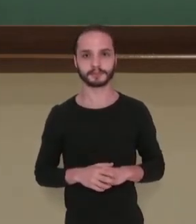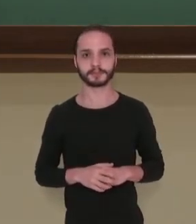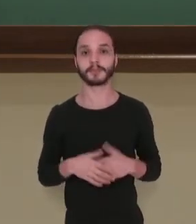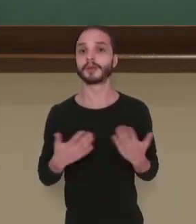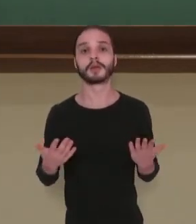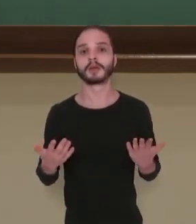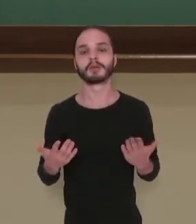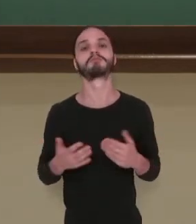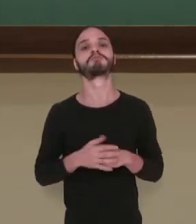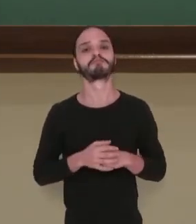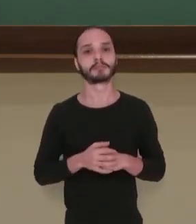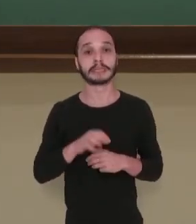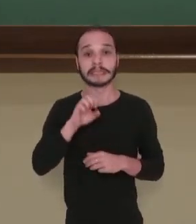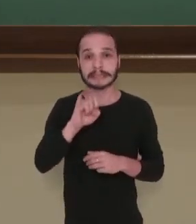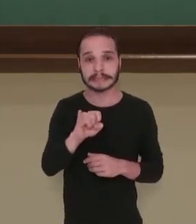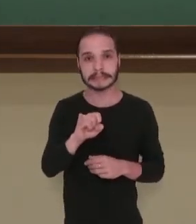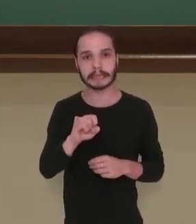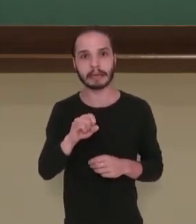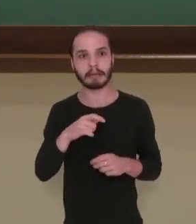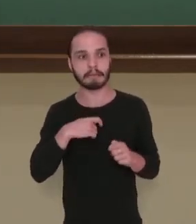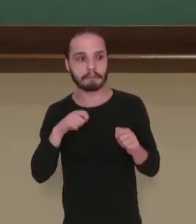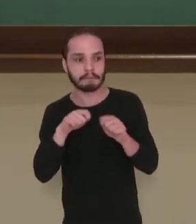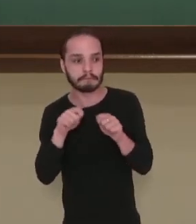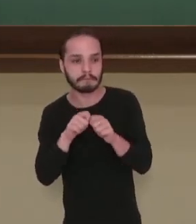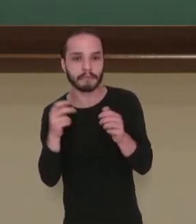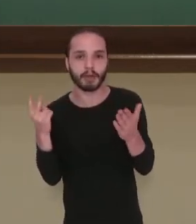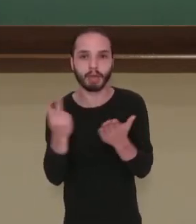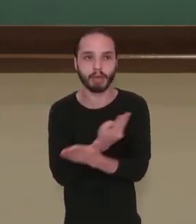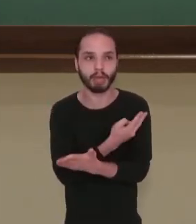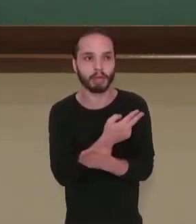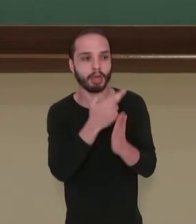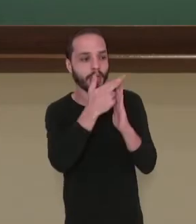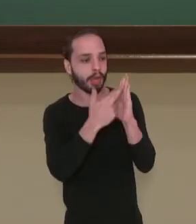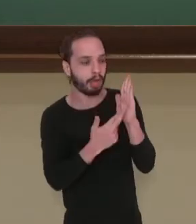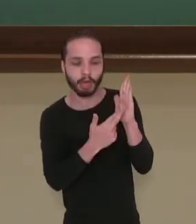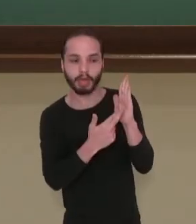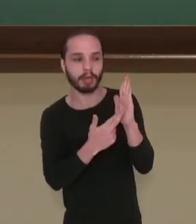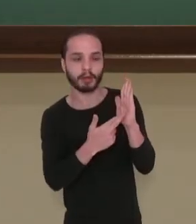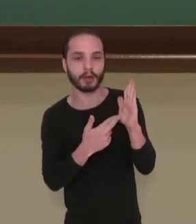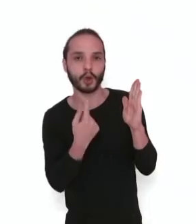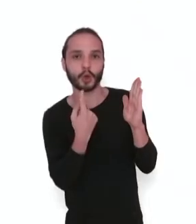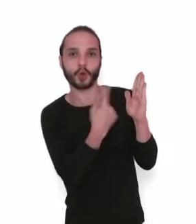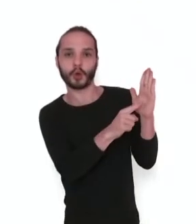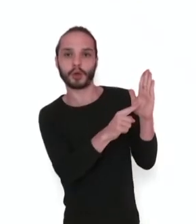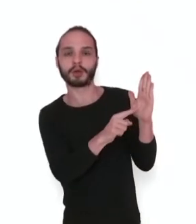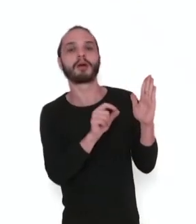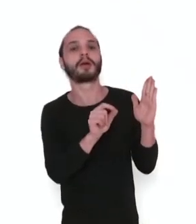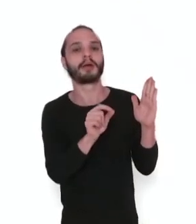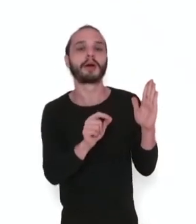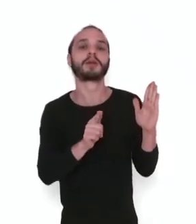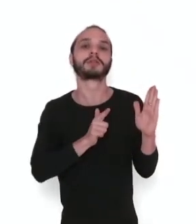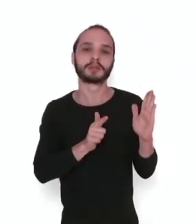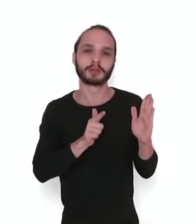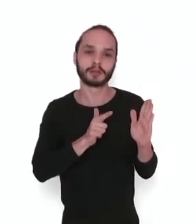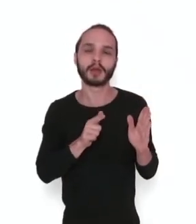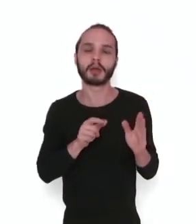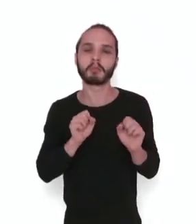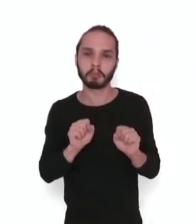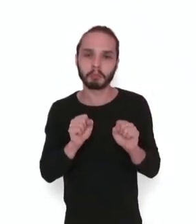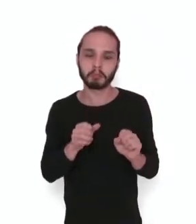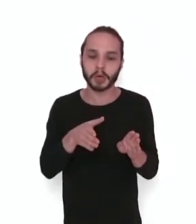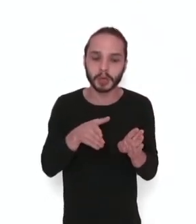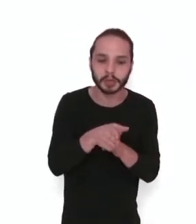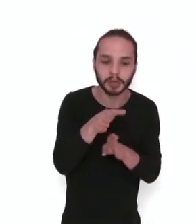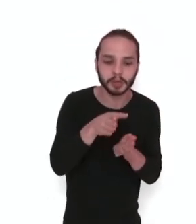daí, infringir uma regra. O que pode acontecer comigo, aluno? Bom, ações pedagógicas, educativas e